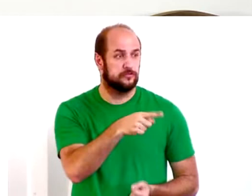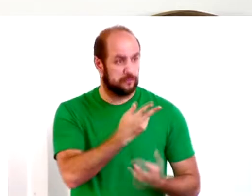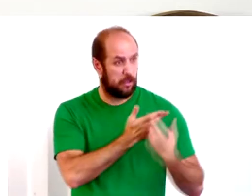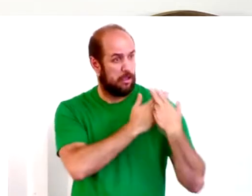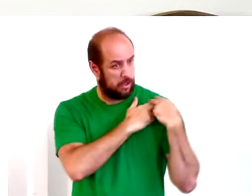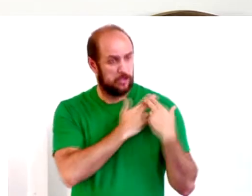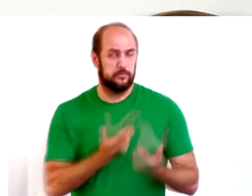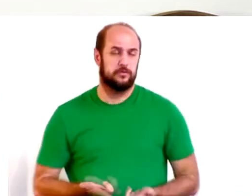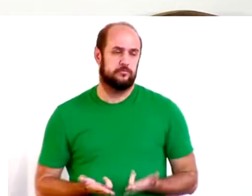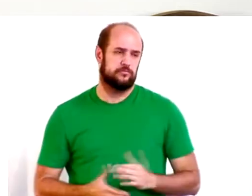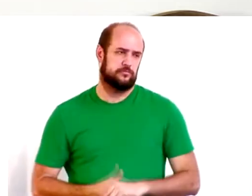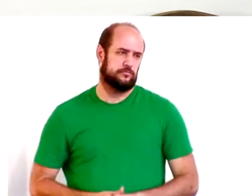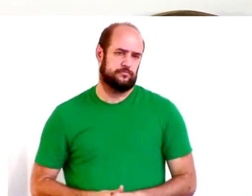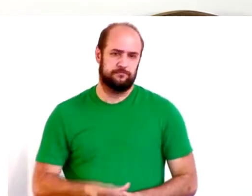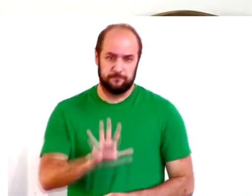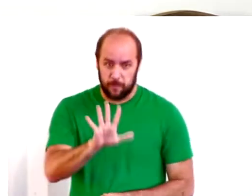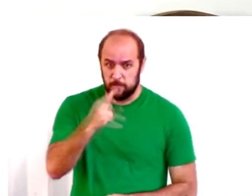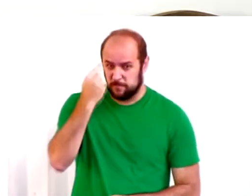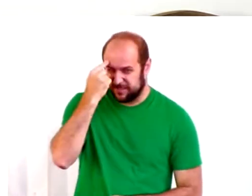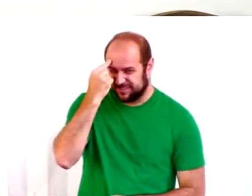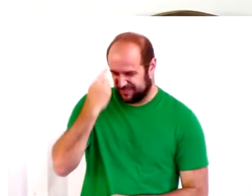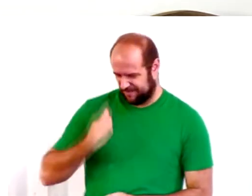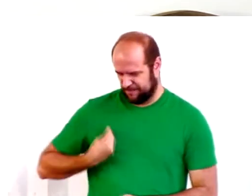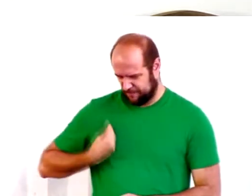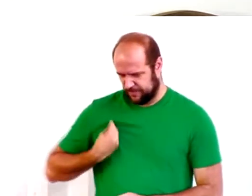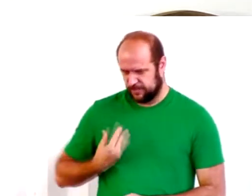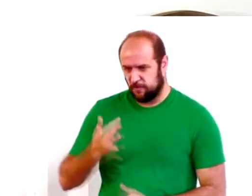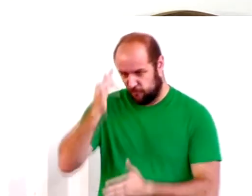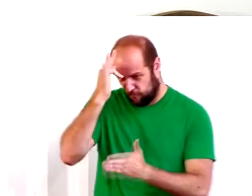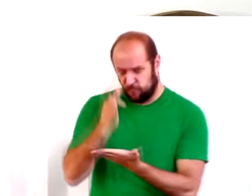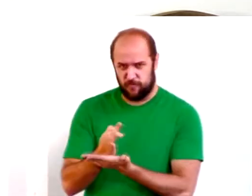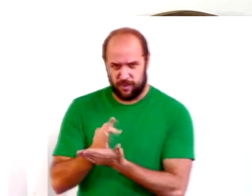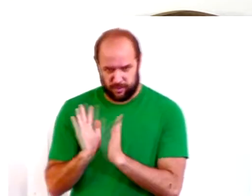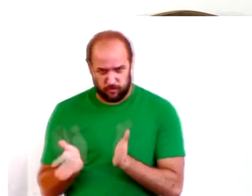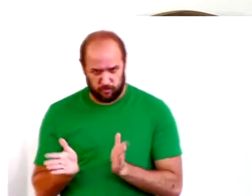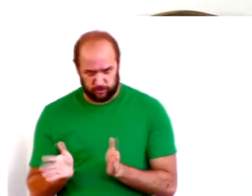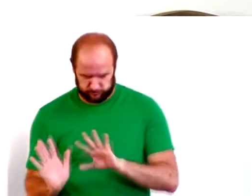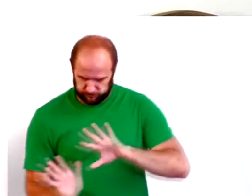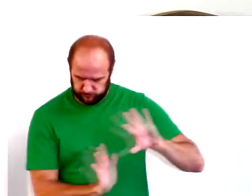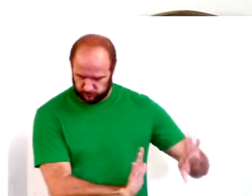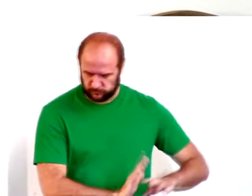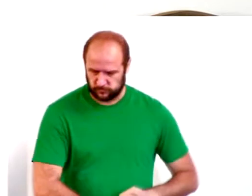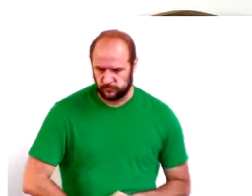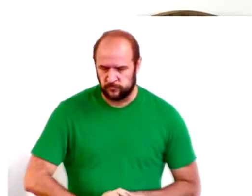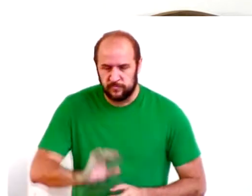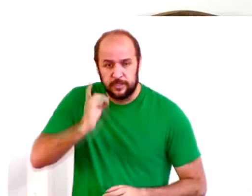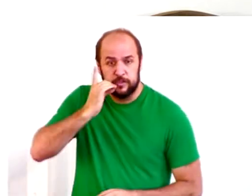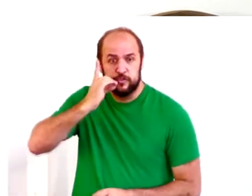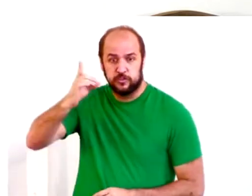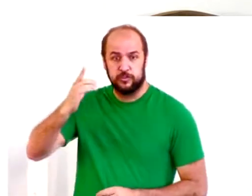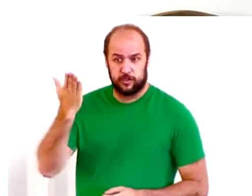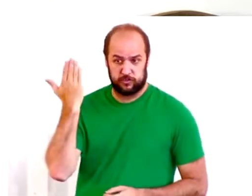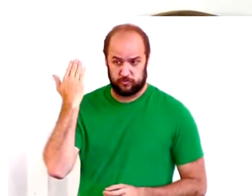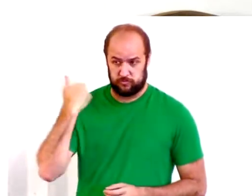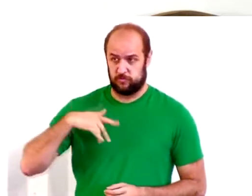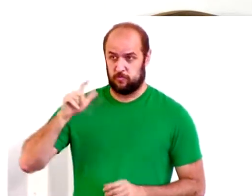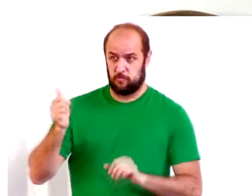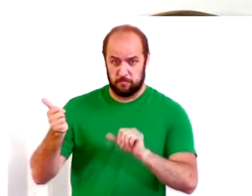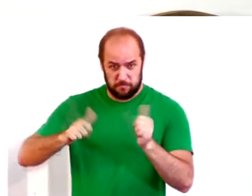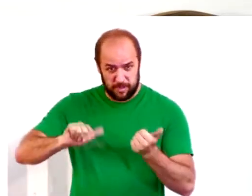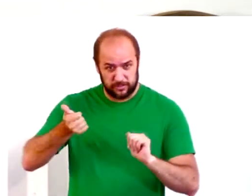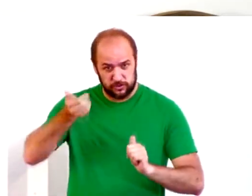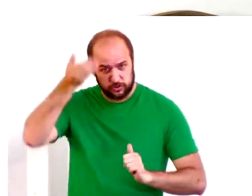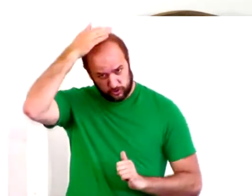comprometeu. Pensem comigo na vida eclesiástica, na vida de fé, na vida cristã. Aquele dia em que nós fomos batizados, se